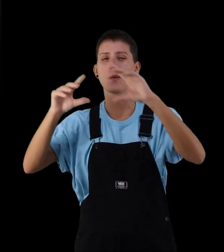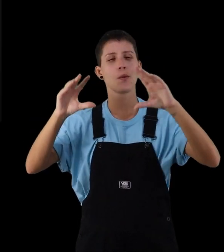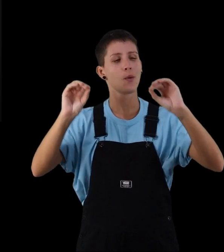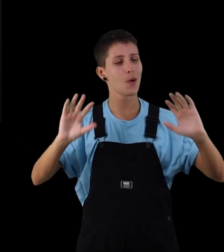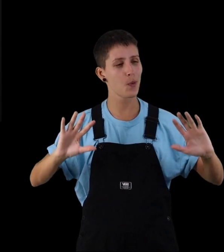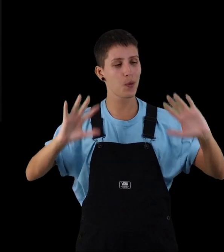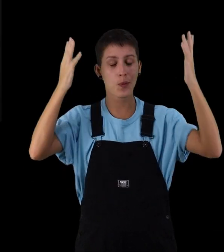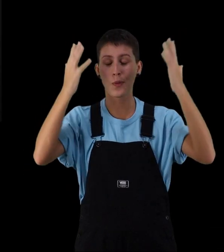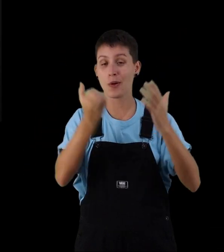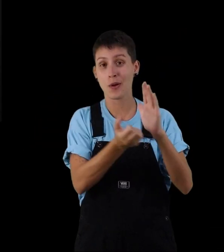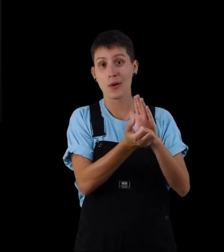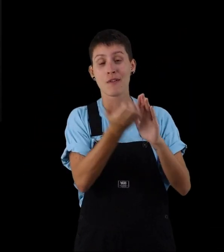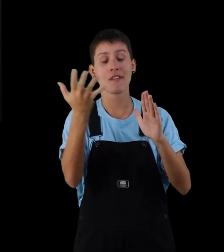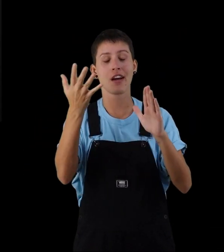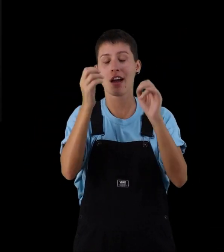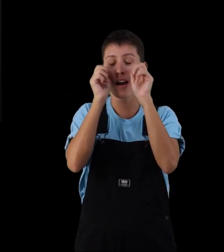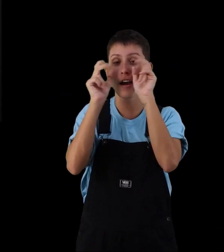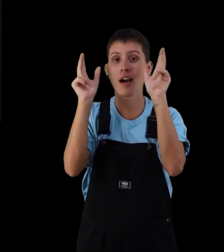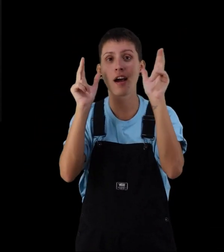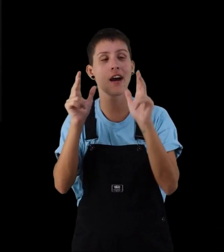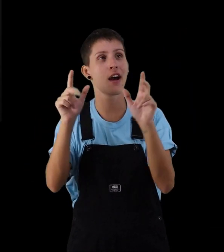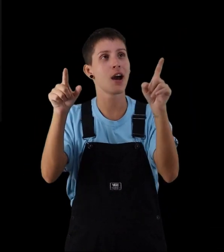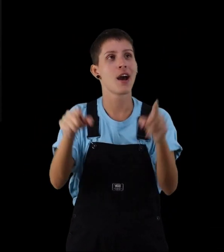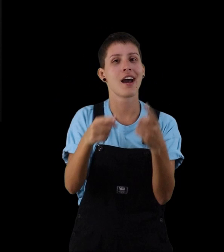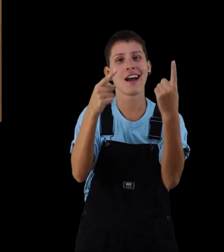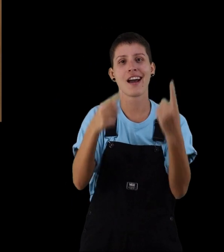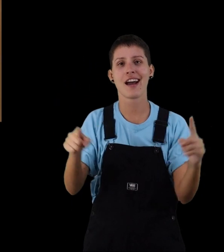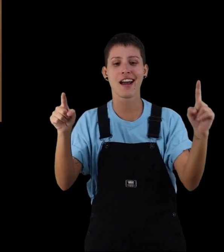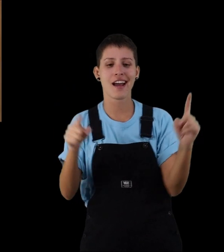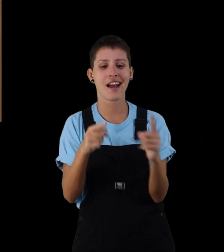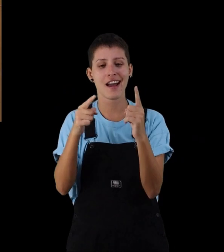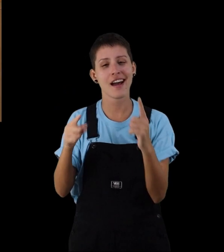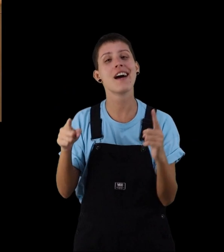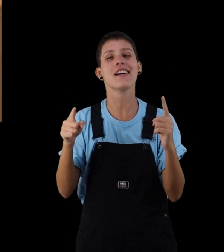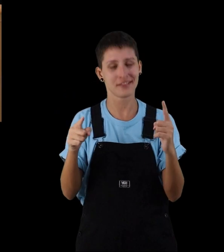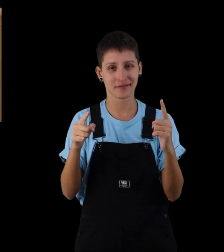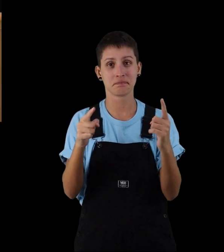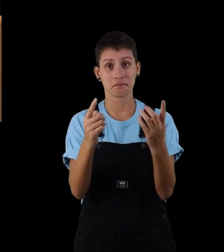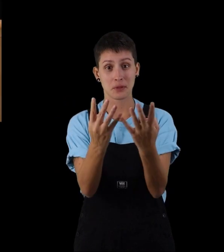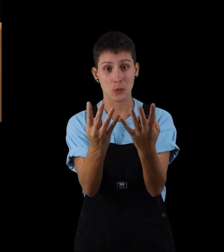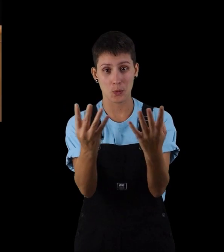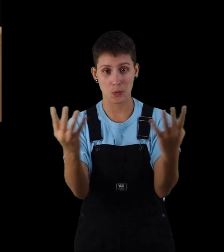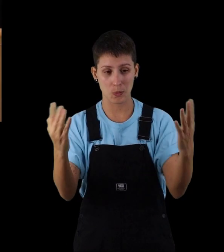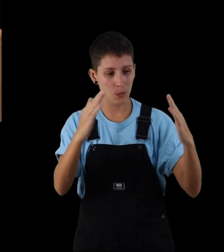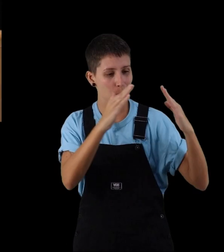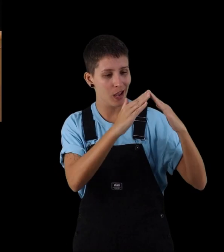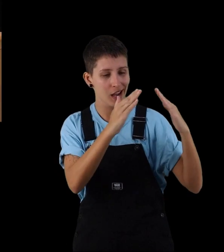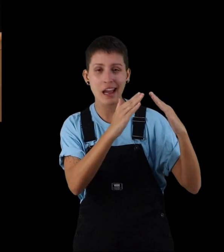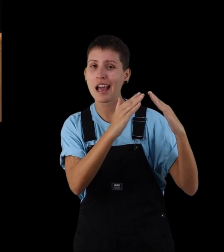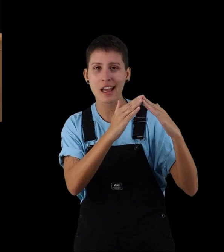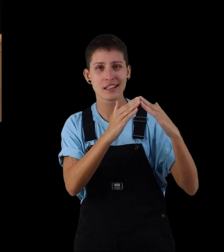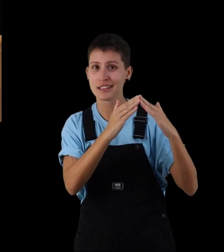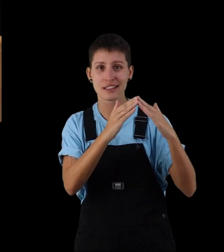estreladas. Quantas vezes despertou com serenatas. Imagem do rádio antigo. O portão da casa